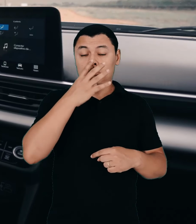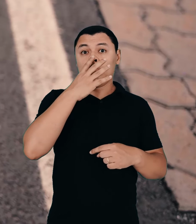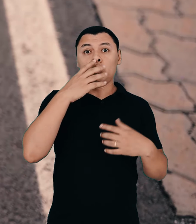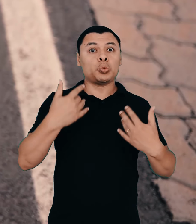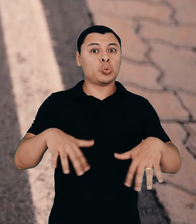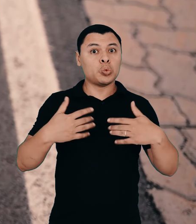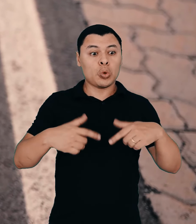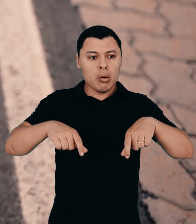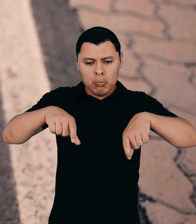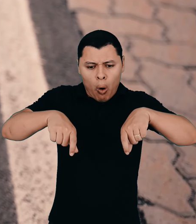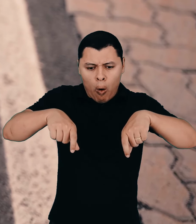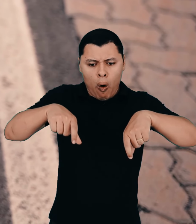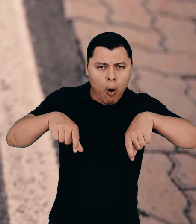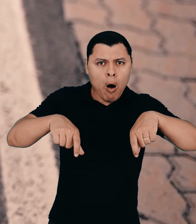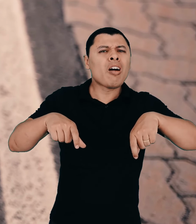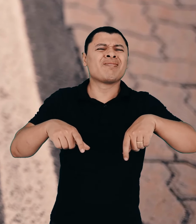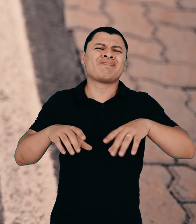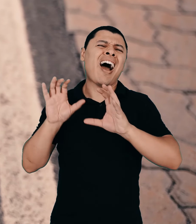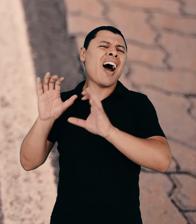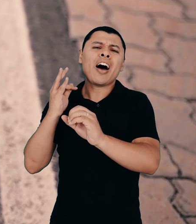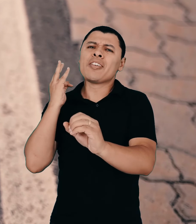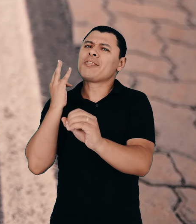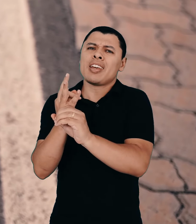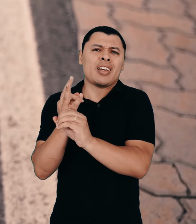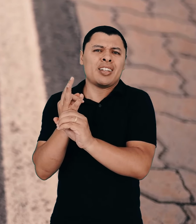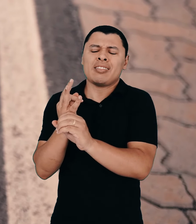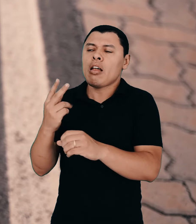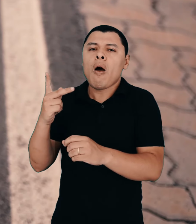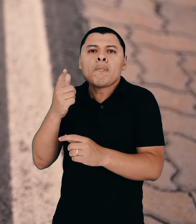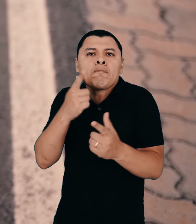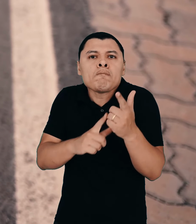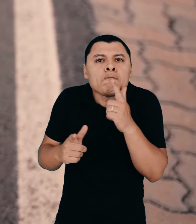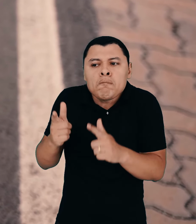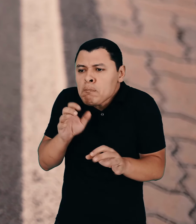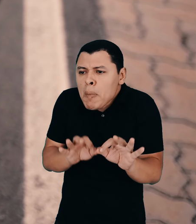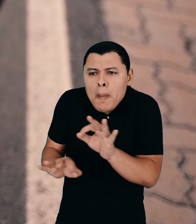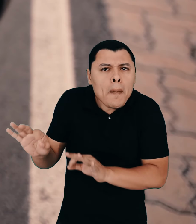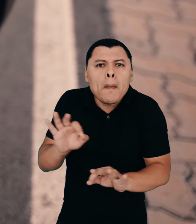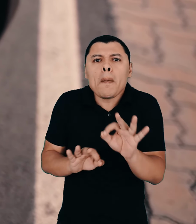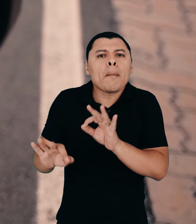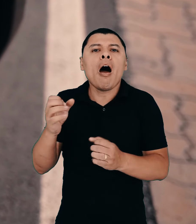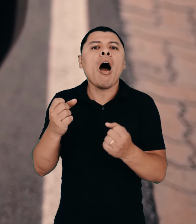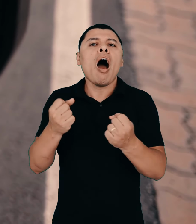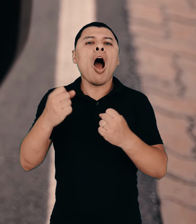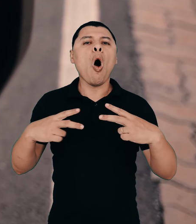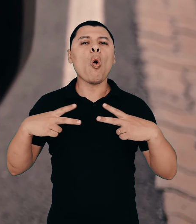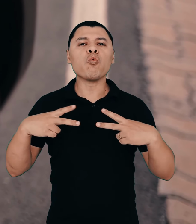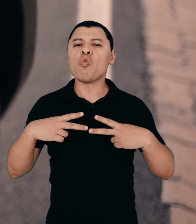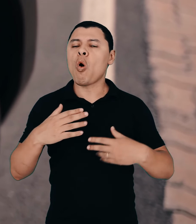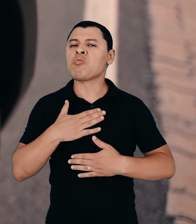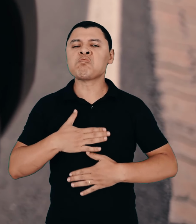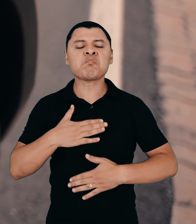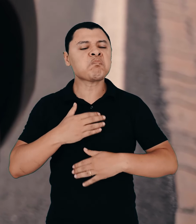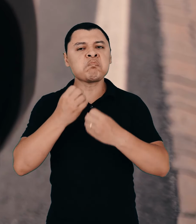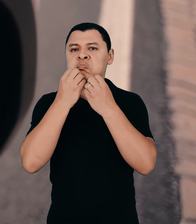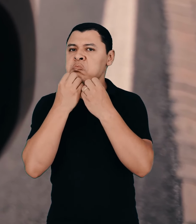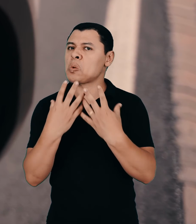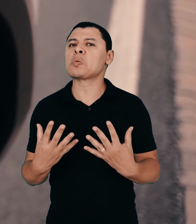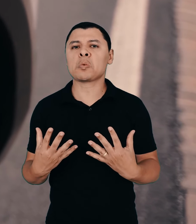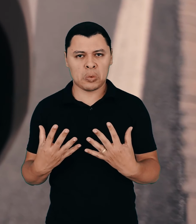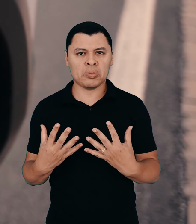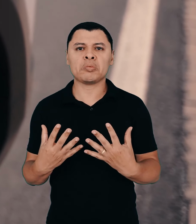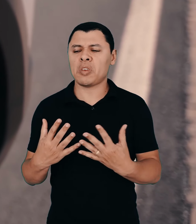boa. Fiat tem essa tradição, né, de carros confortáveis em piso ruim. Já historicamente, carros de 20 anos para cá tem essa característica, né, da Fiat.